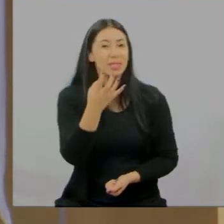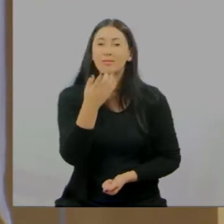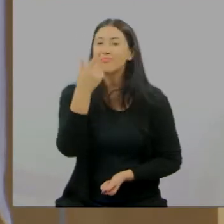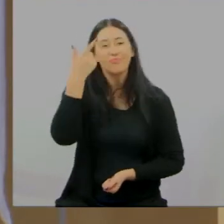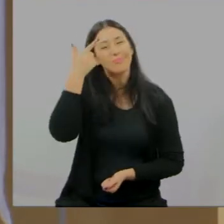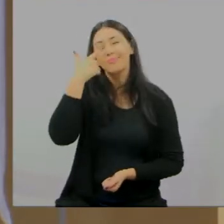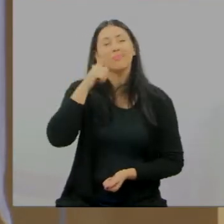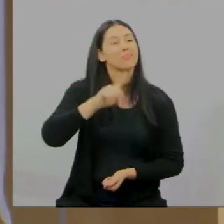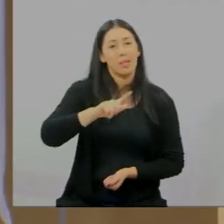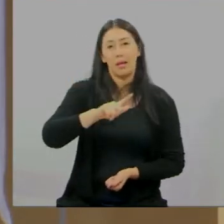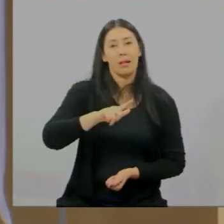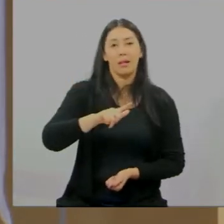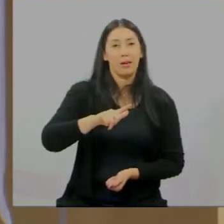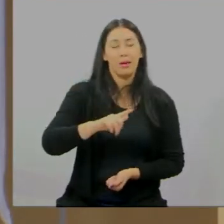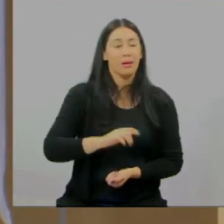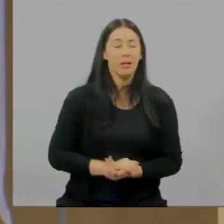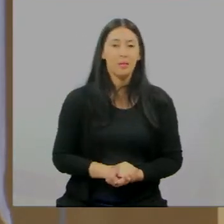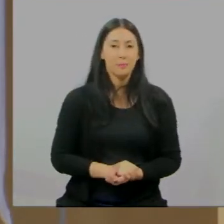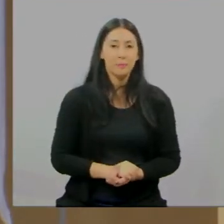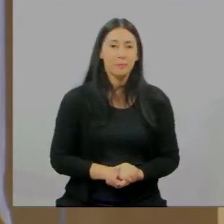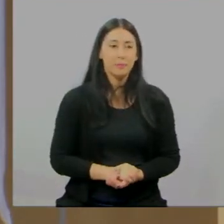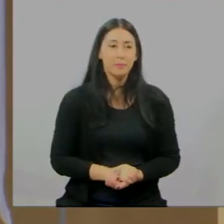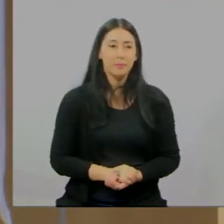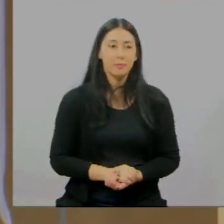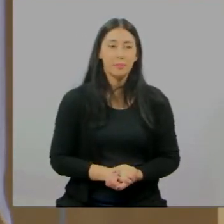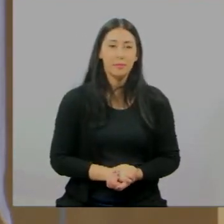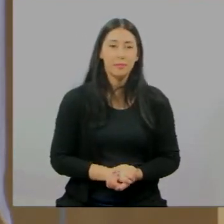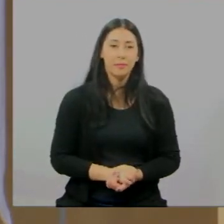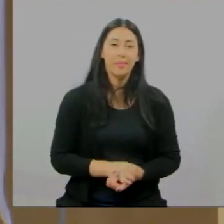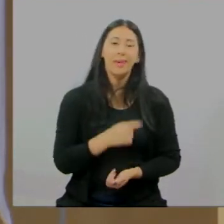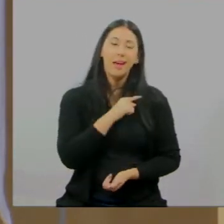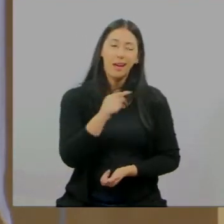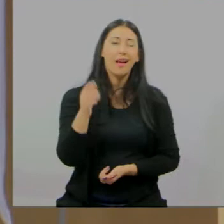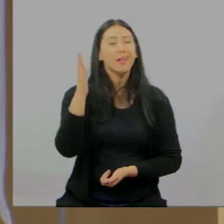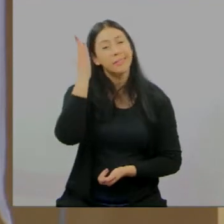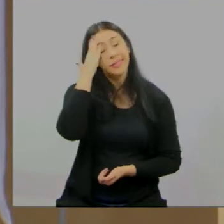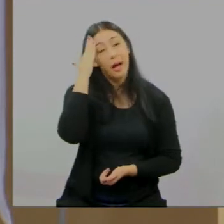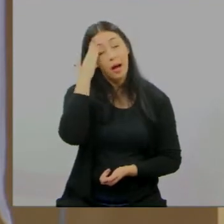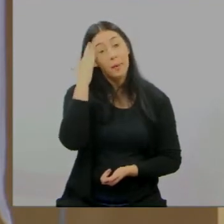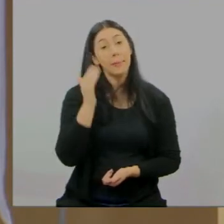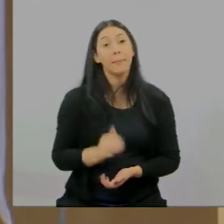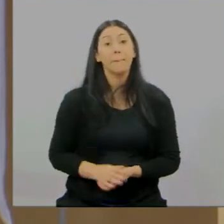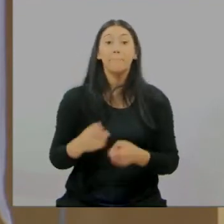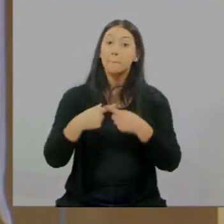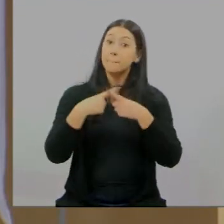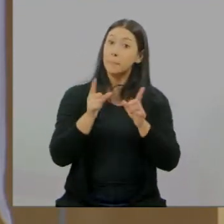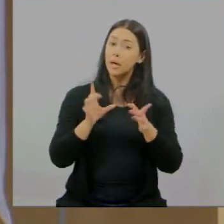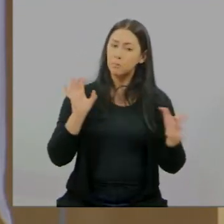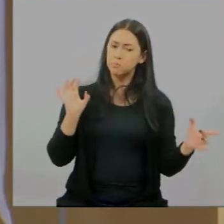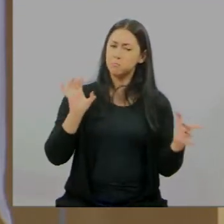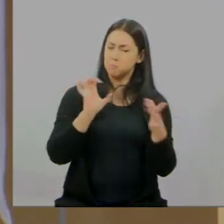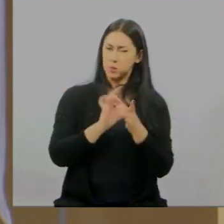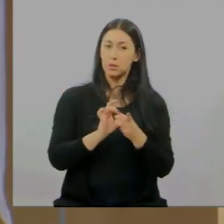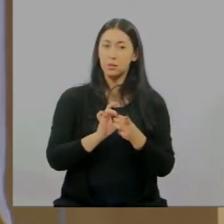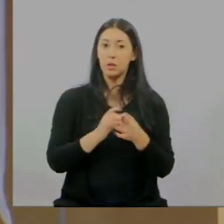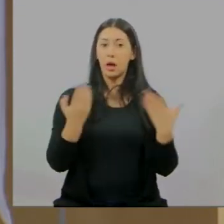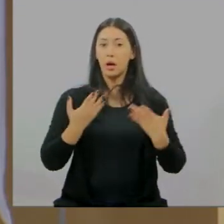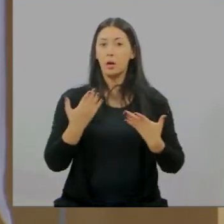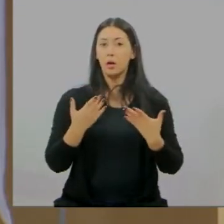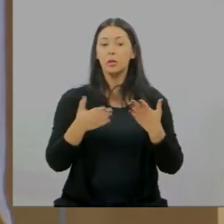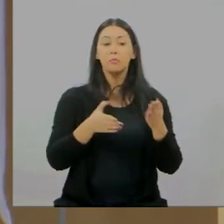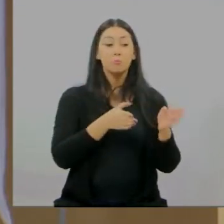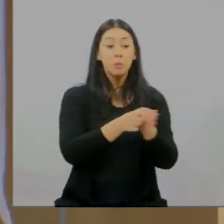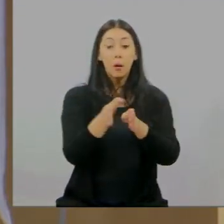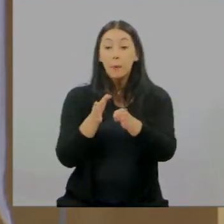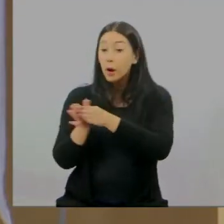gasto, esses danos da Covid-19. Eles têm plena consciência disso. Mas eles são parceiros para trabalhar na